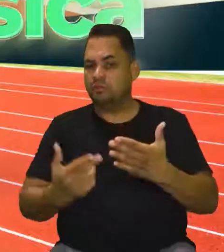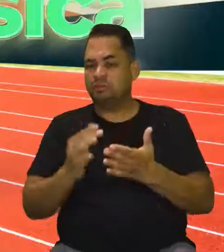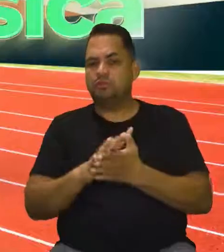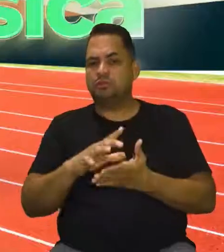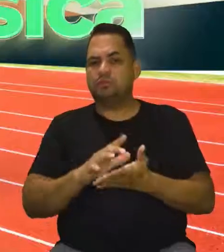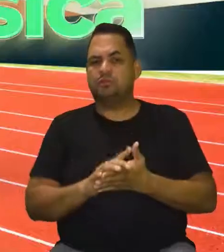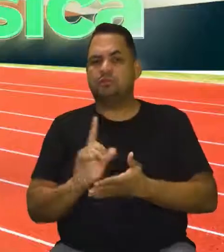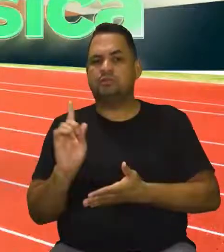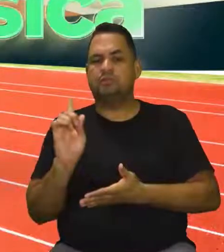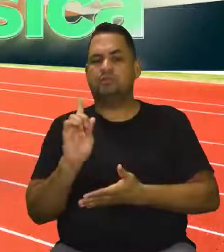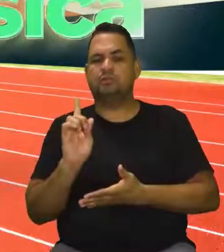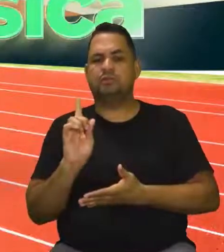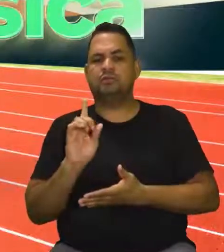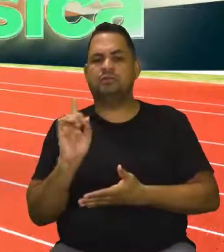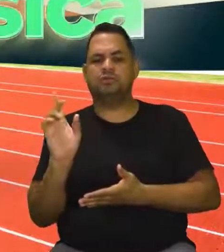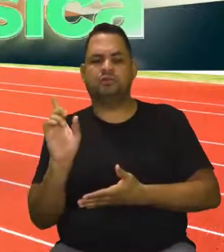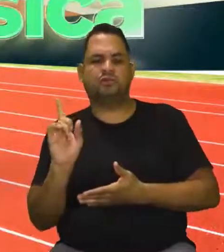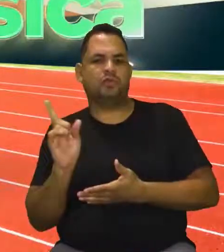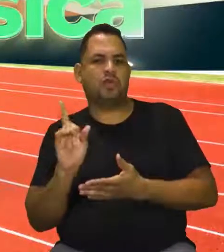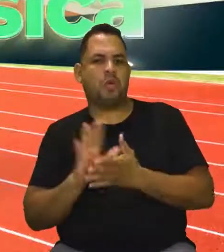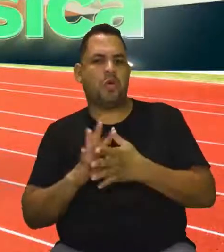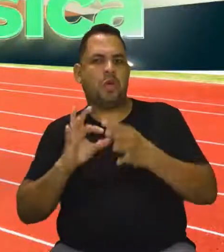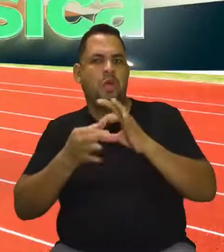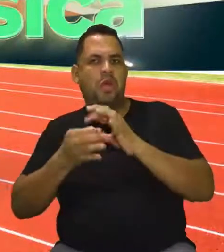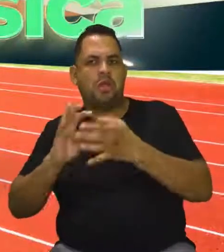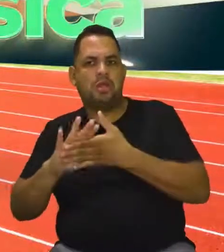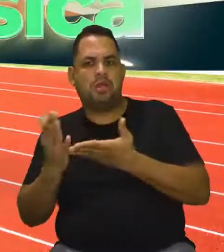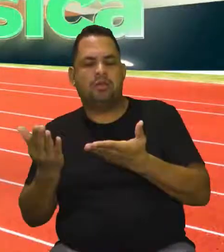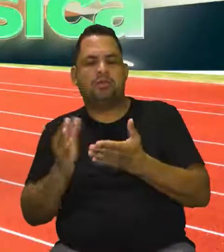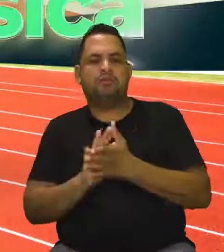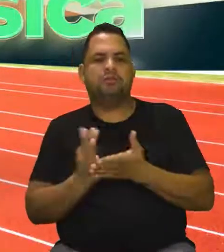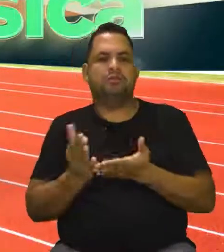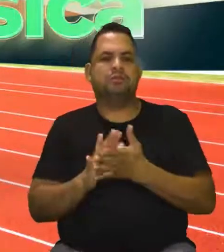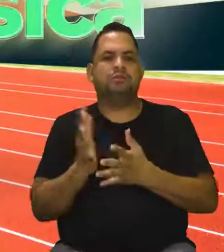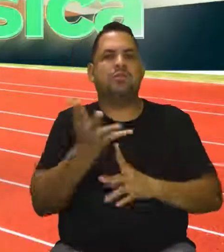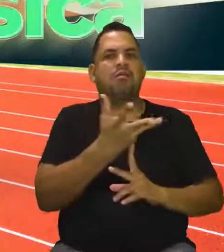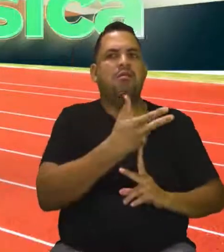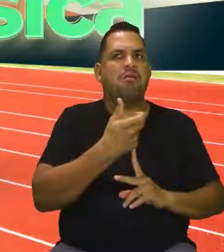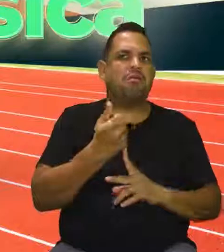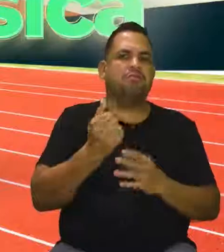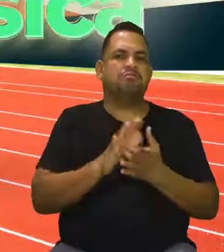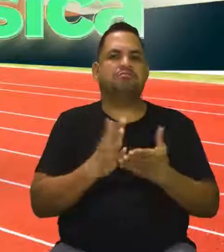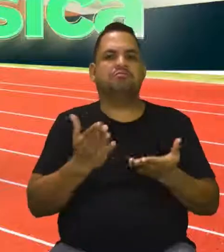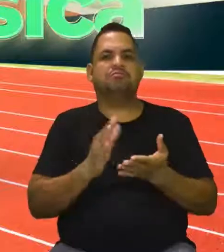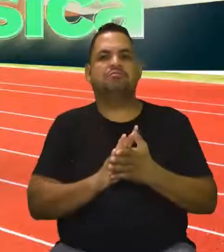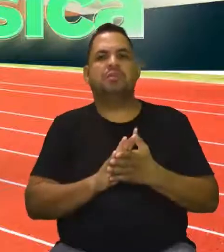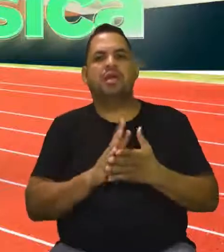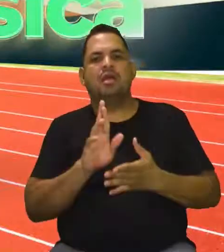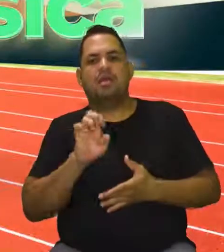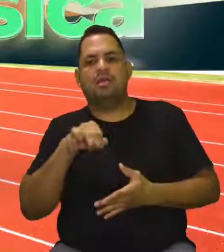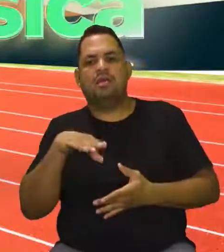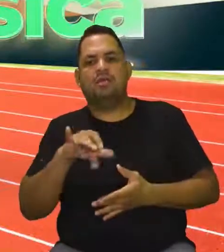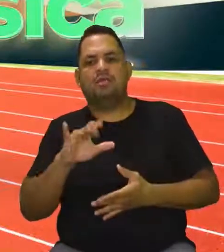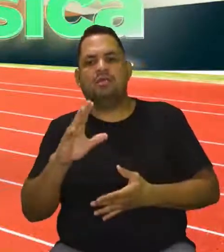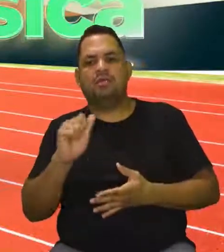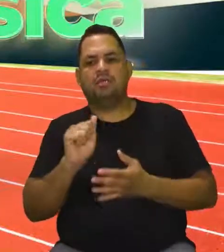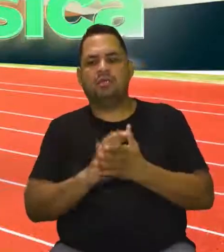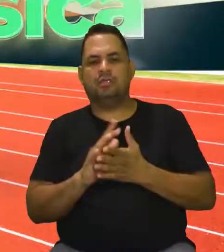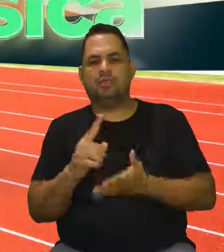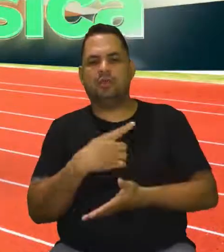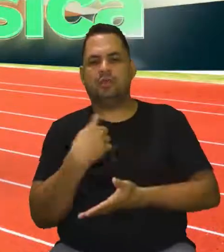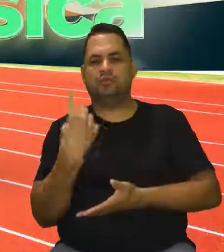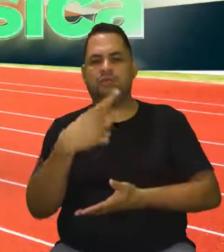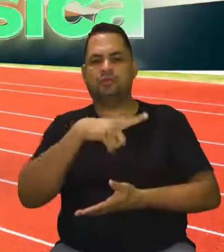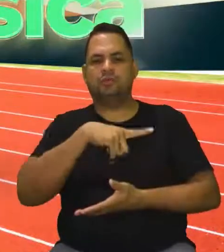aula que não tem só a ginástica das Olimpíadas, a ginástica artística, a rítmica. Nós